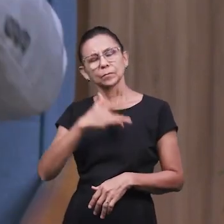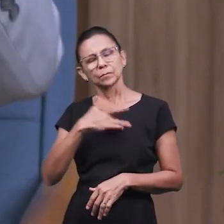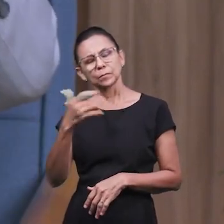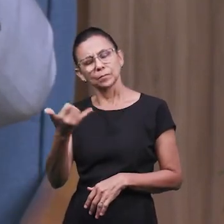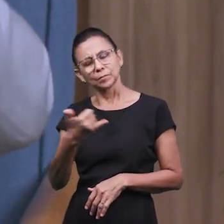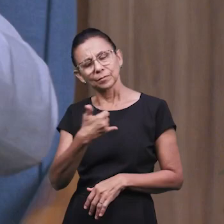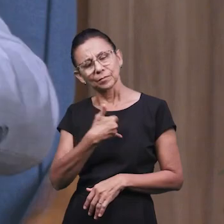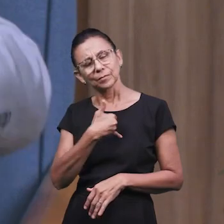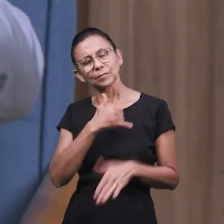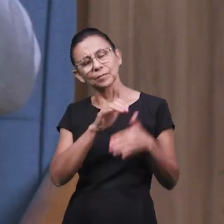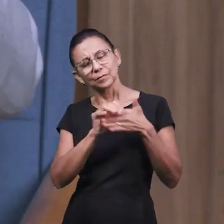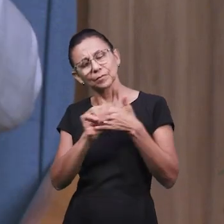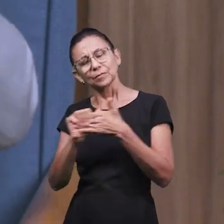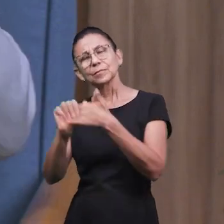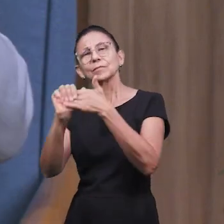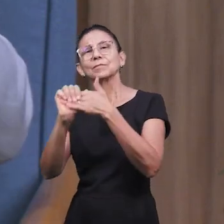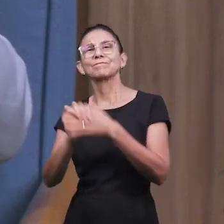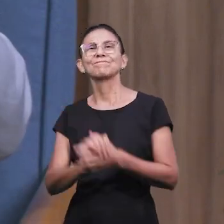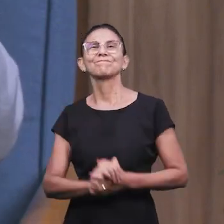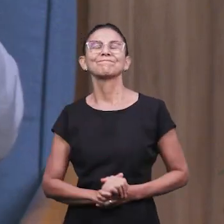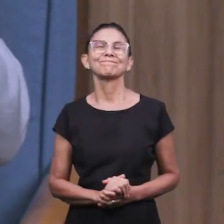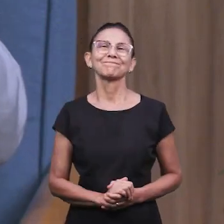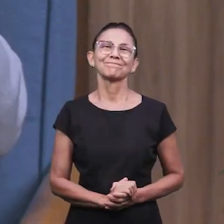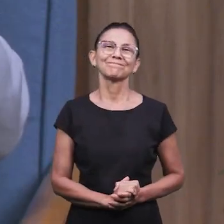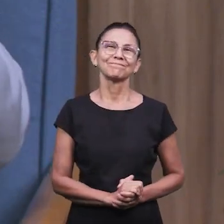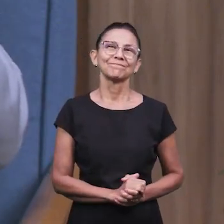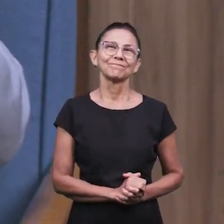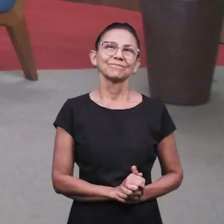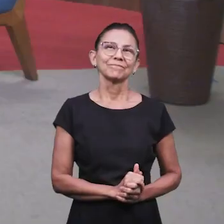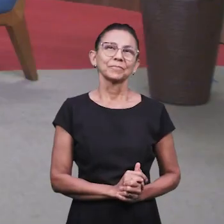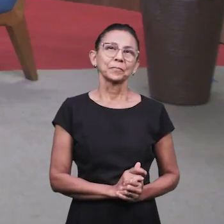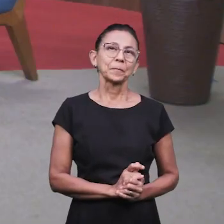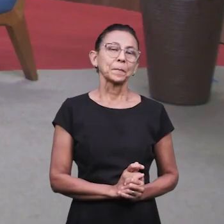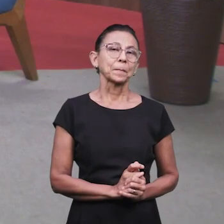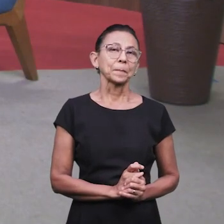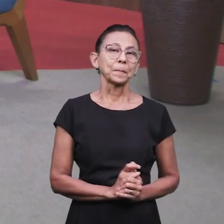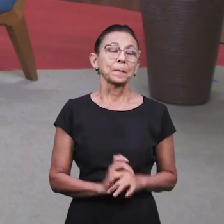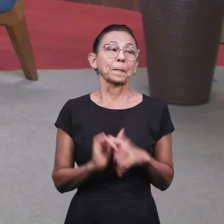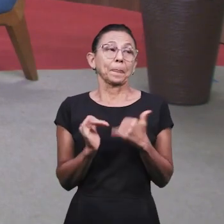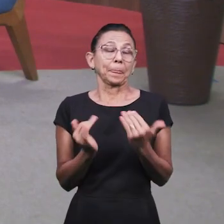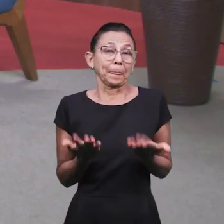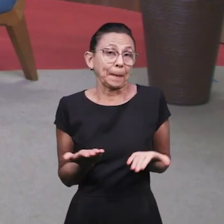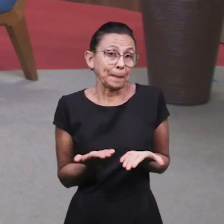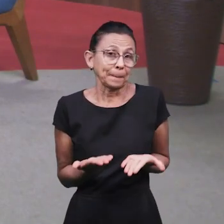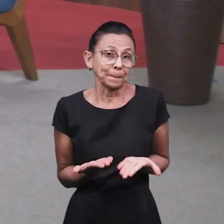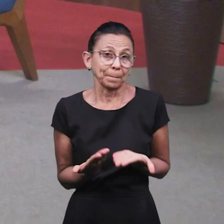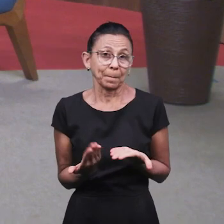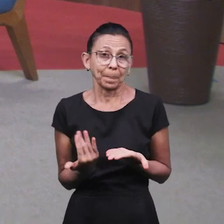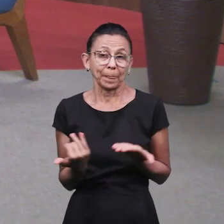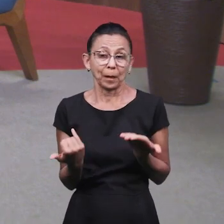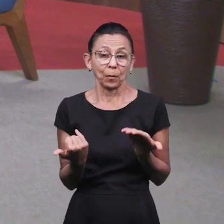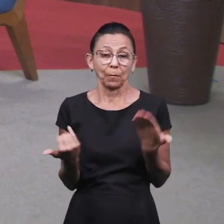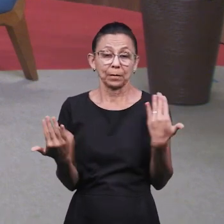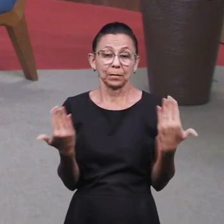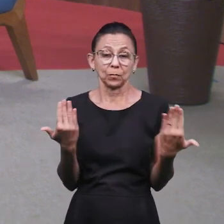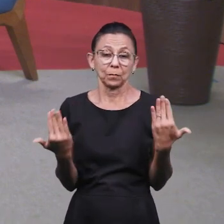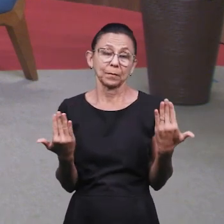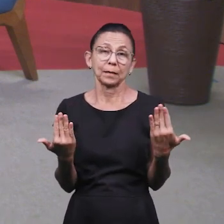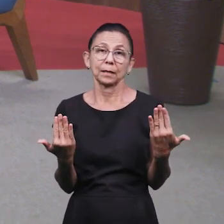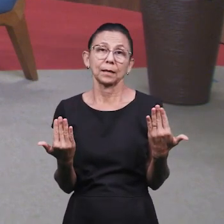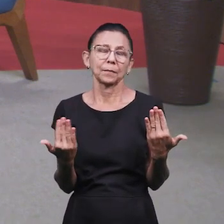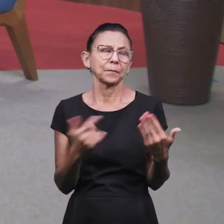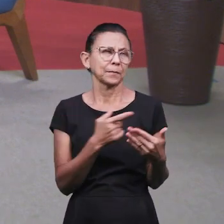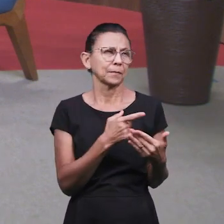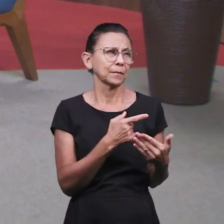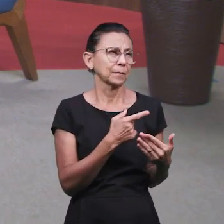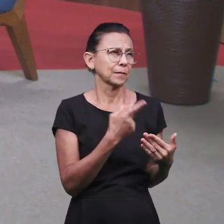toca no coração, ele nos conduz, ele nos fornece. É a missão dele. Quer dizer, e aí eu faço uma associação com o que você